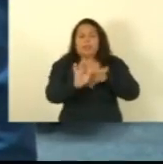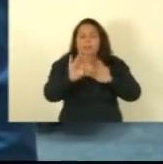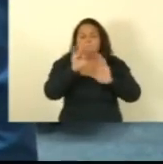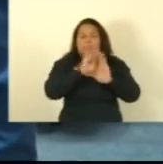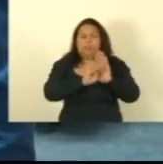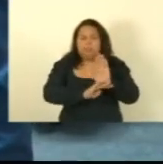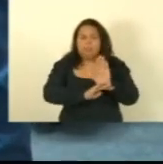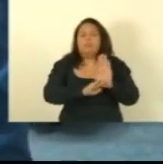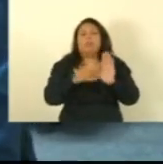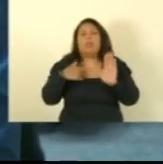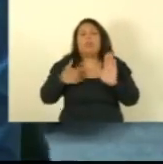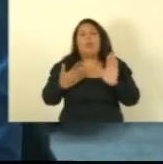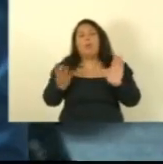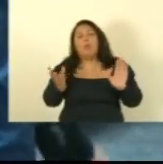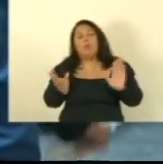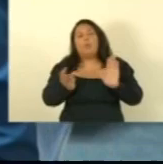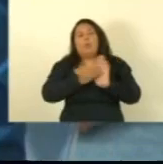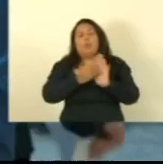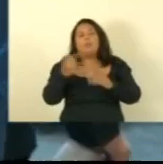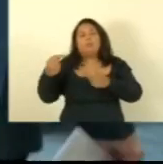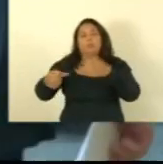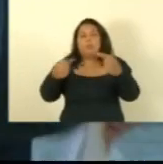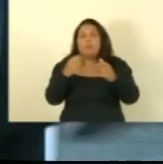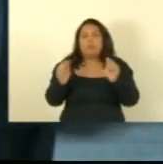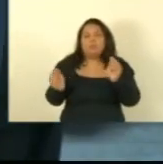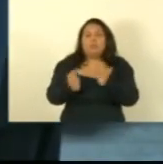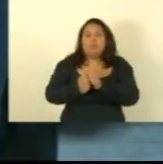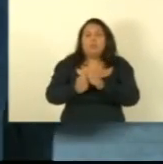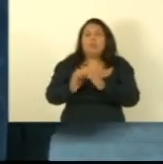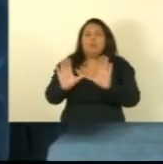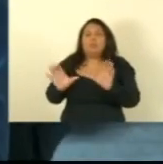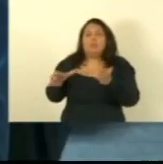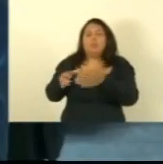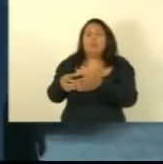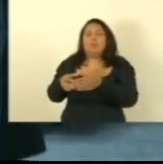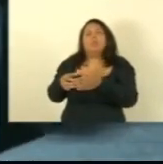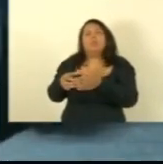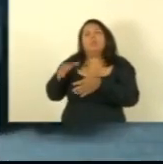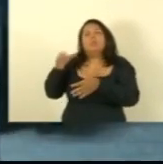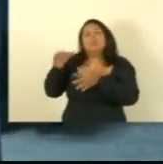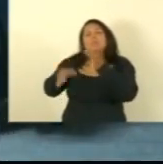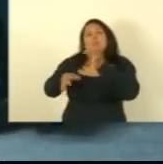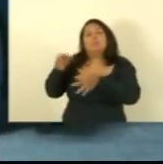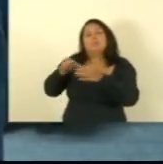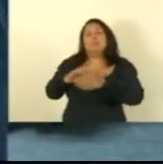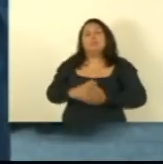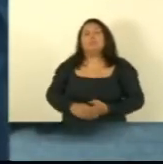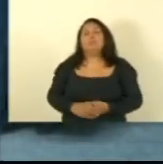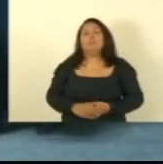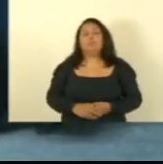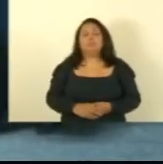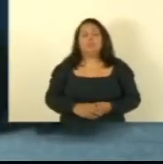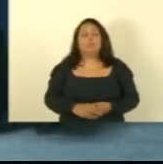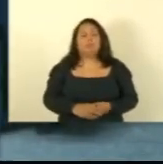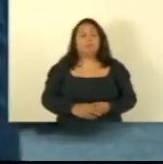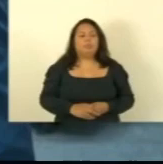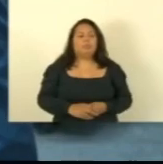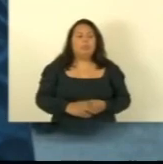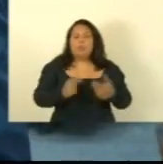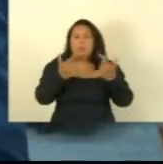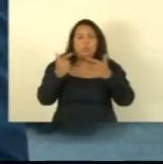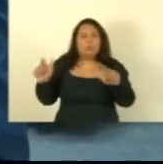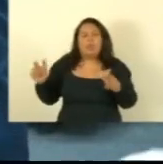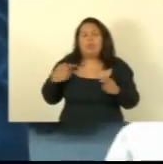matéria e coloco a matéria em discussão na Comissão de Constituição e Justiça. Não tendo